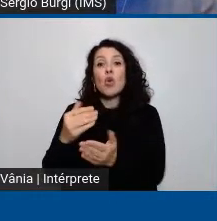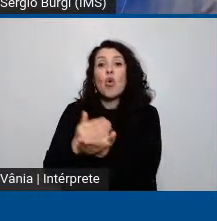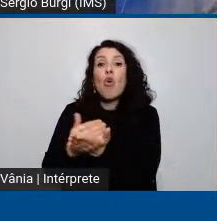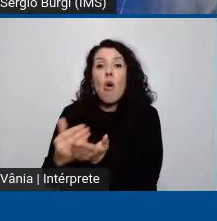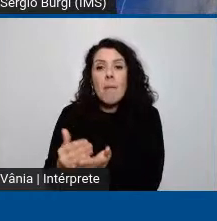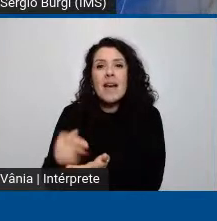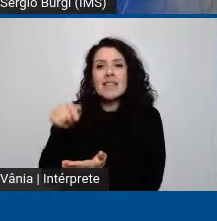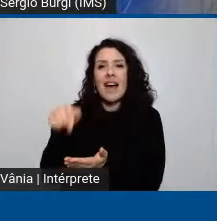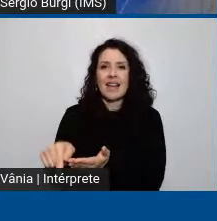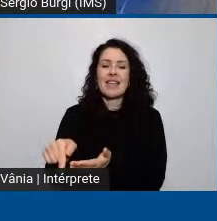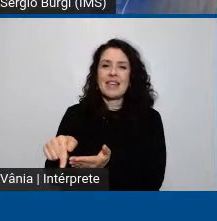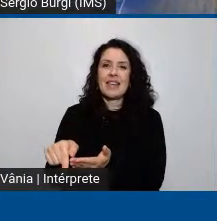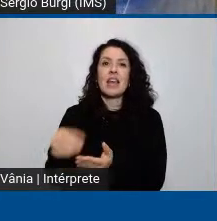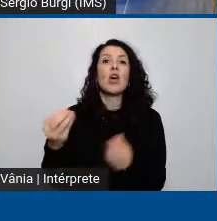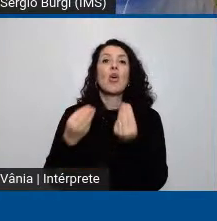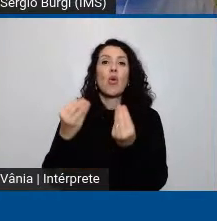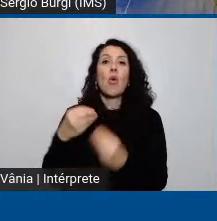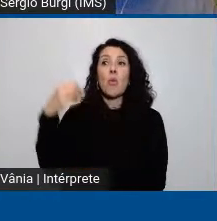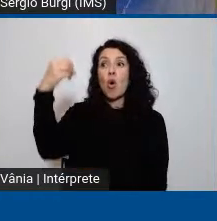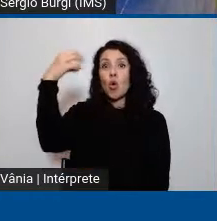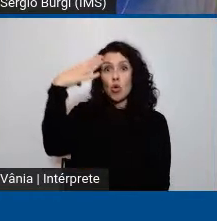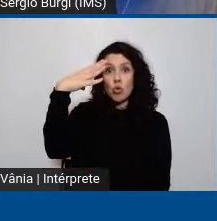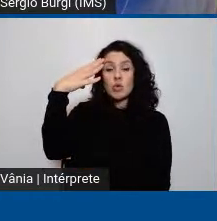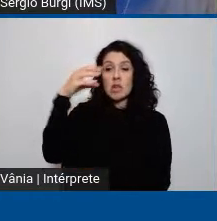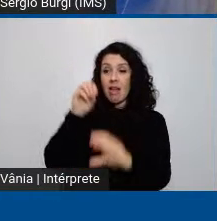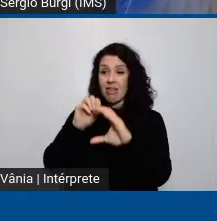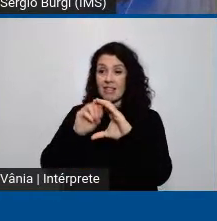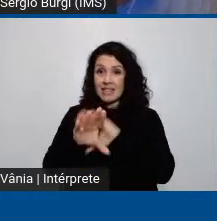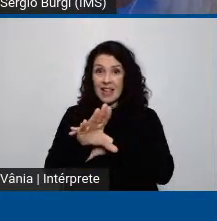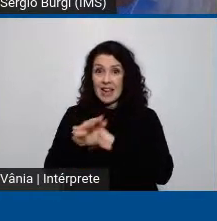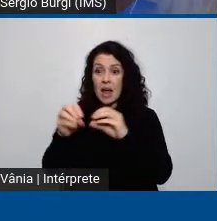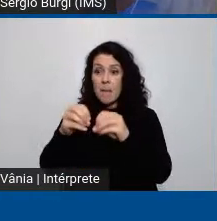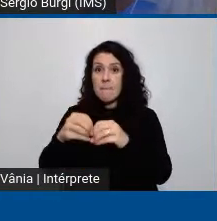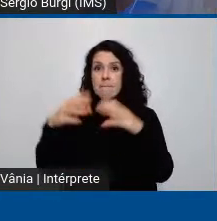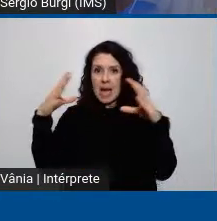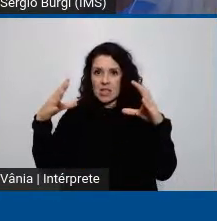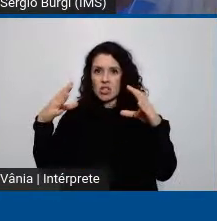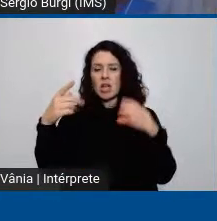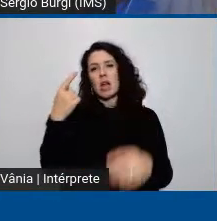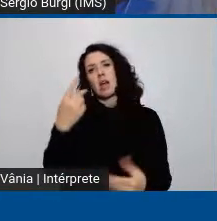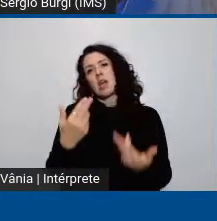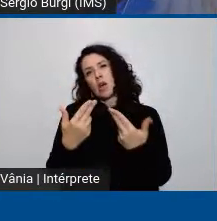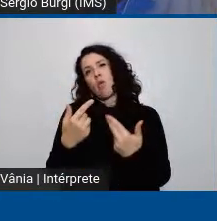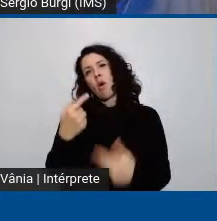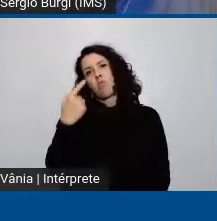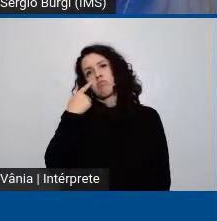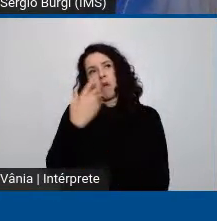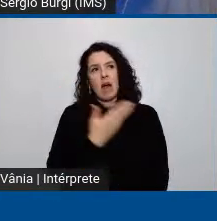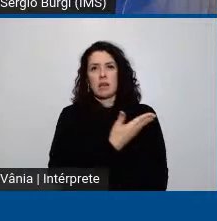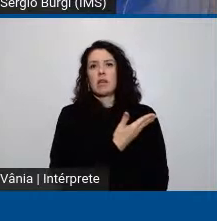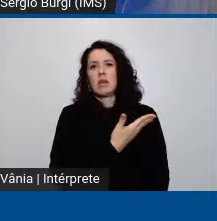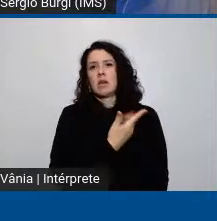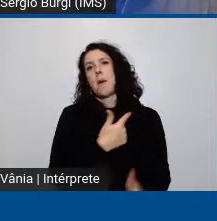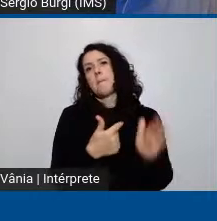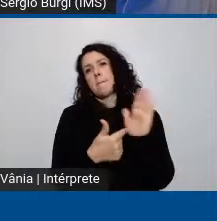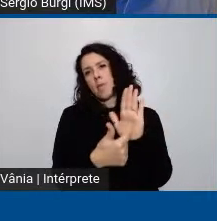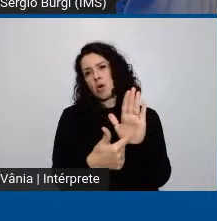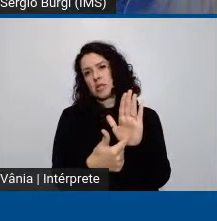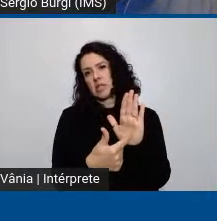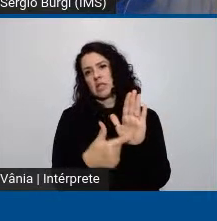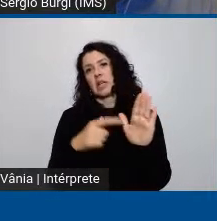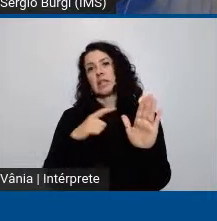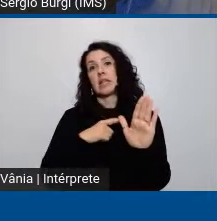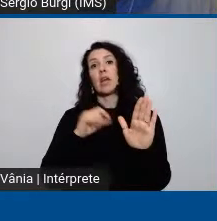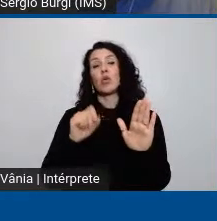com as lanternas mágicas, né? Como aqui nessa página, aqui é o final, a lanterna